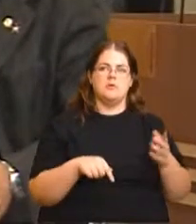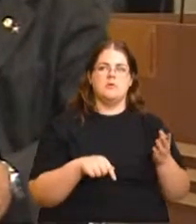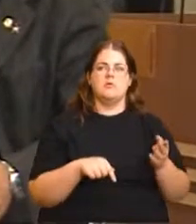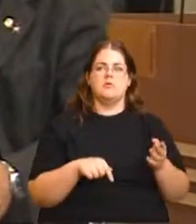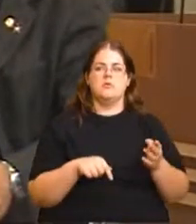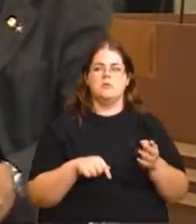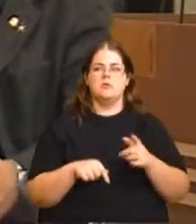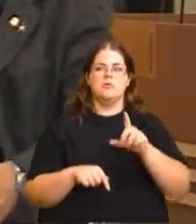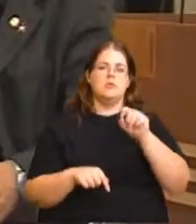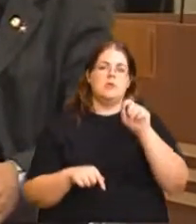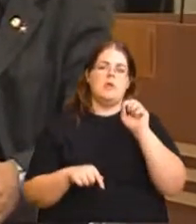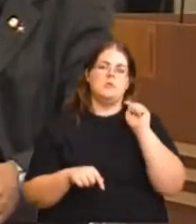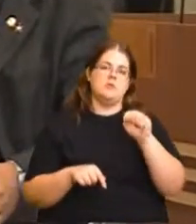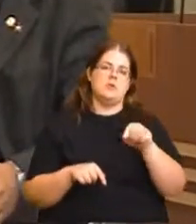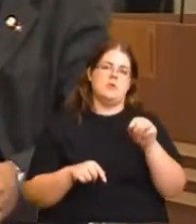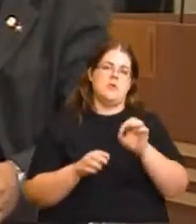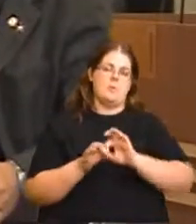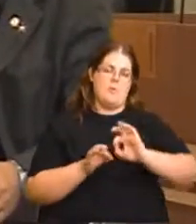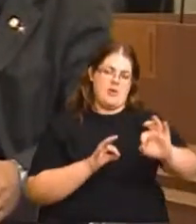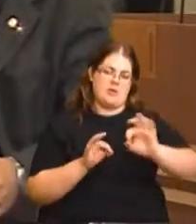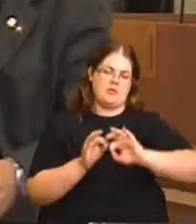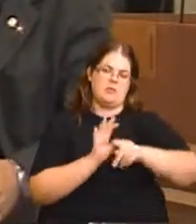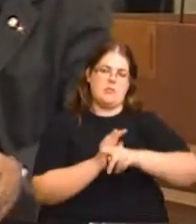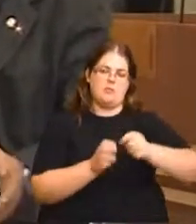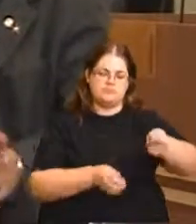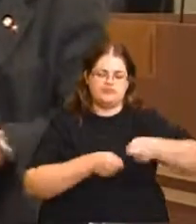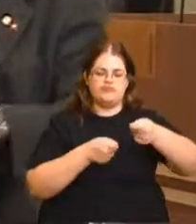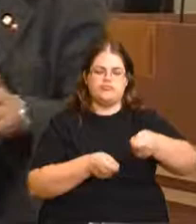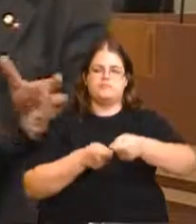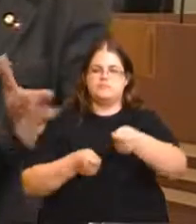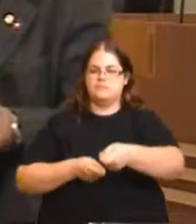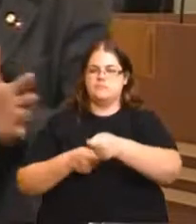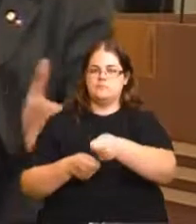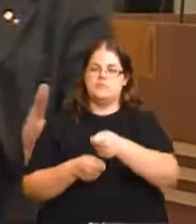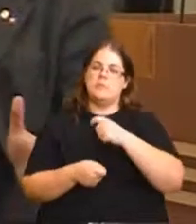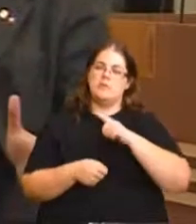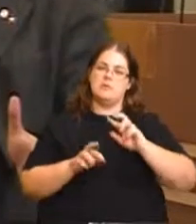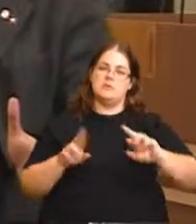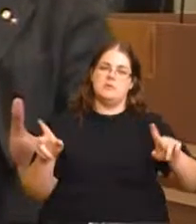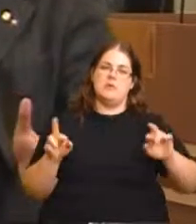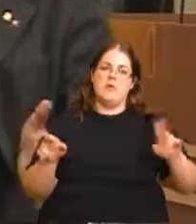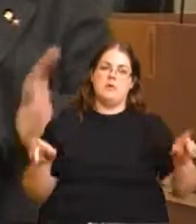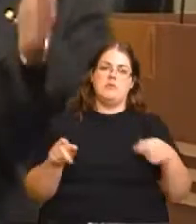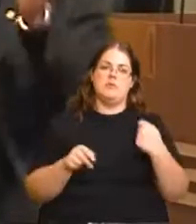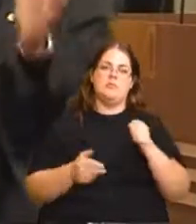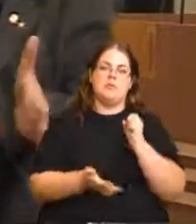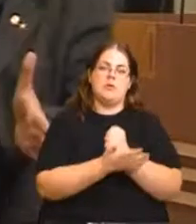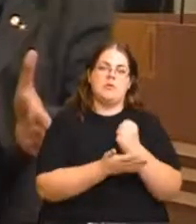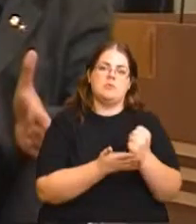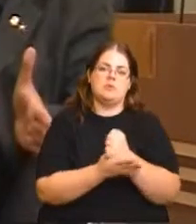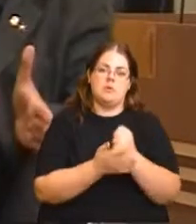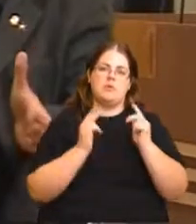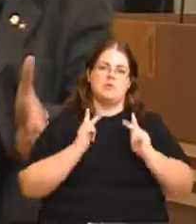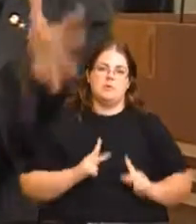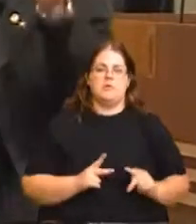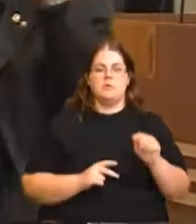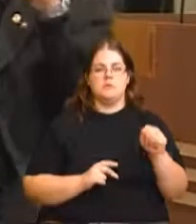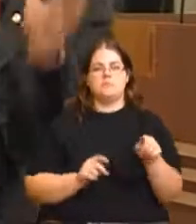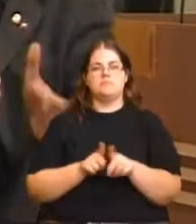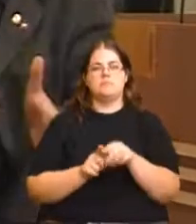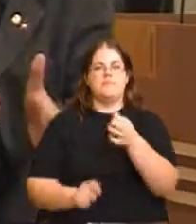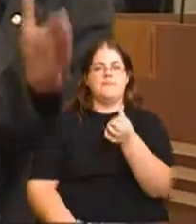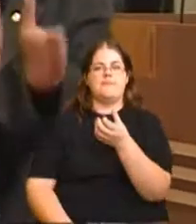150 quilômetros de valeta, 10 mil metros lineares para roçado, então, e aí dá diferença. Tem que contratar pessoas e,